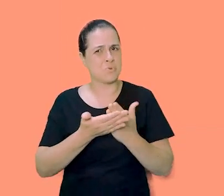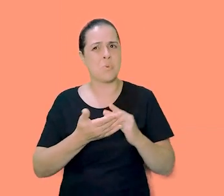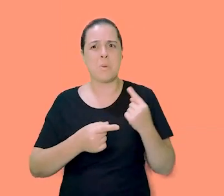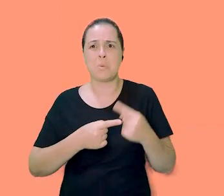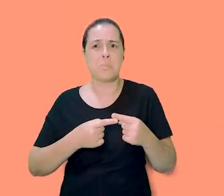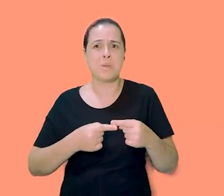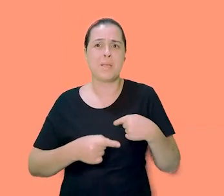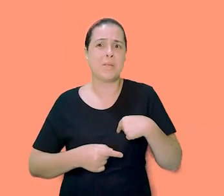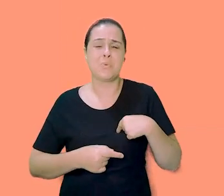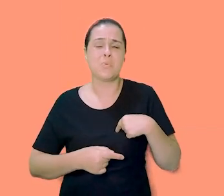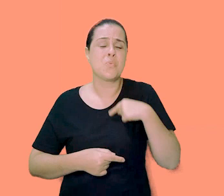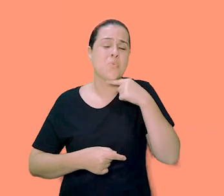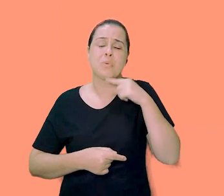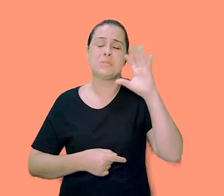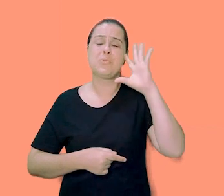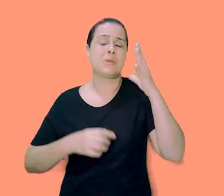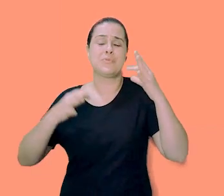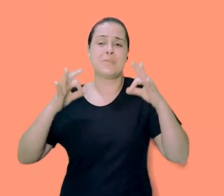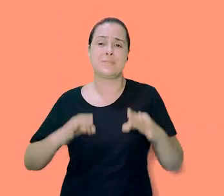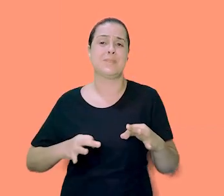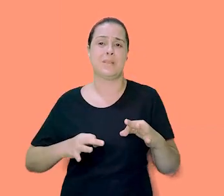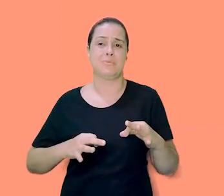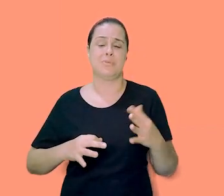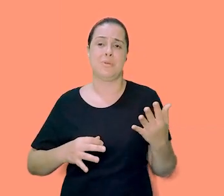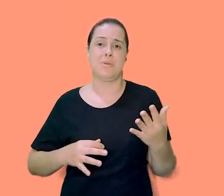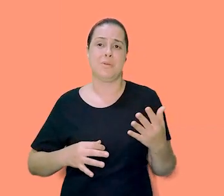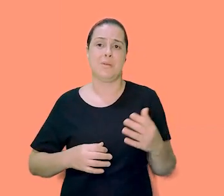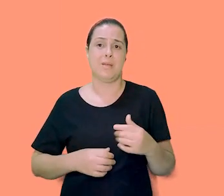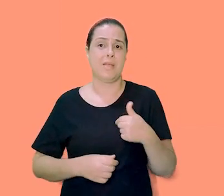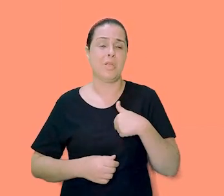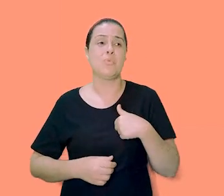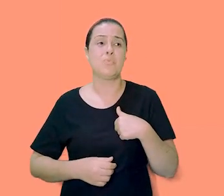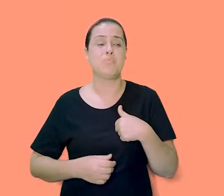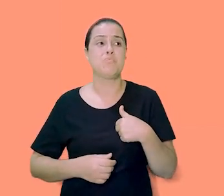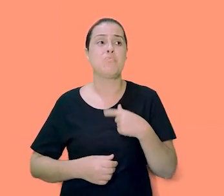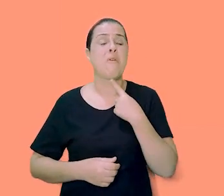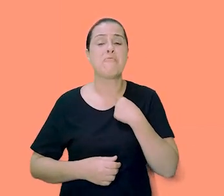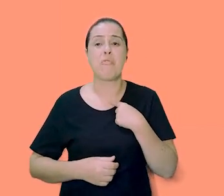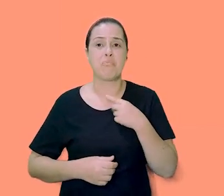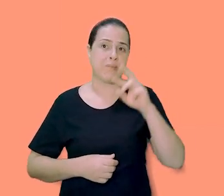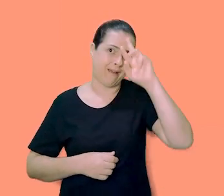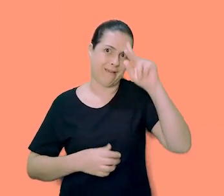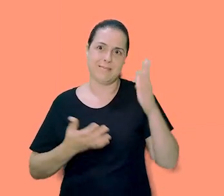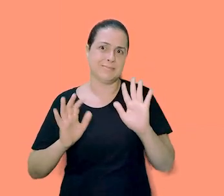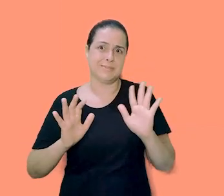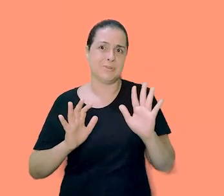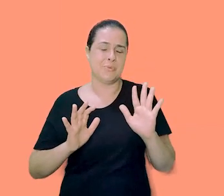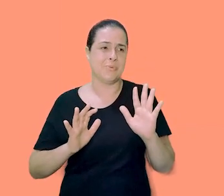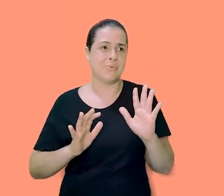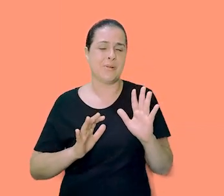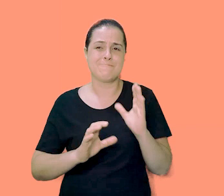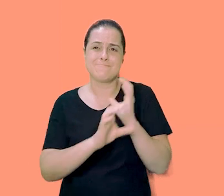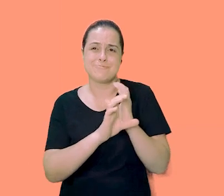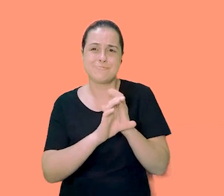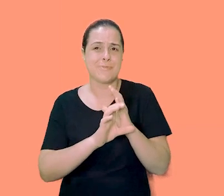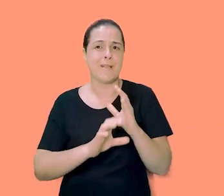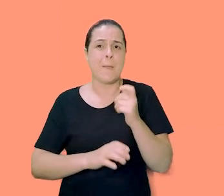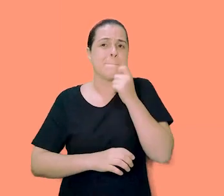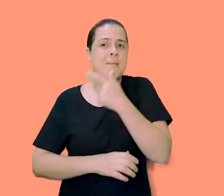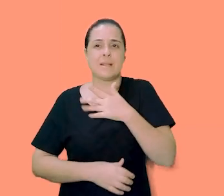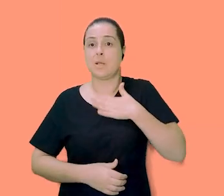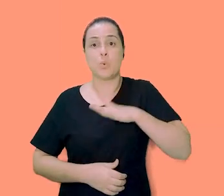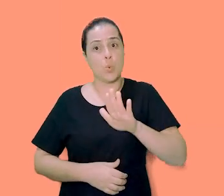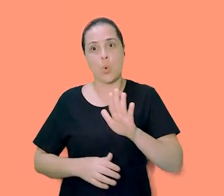coisa que eu não tenho bem resolvida, que é a questão de poder entender errado, e me dá mal porque entendi errado, entende? Então, eu não gosto de piada com